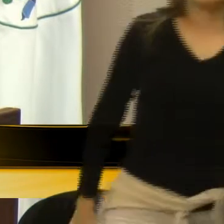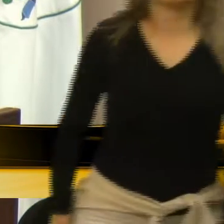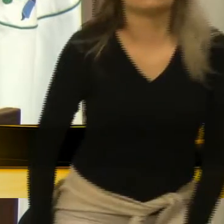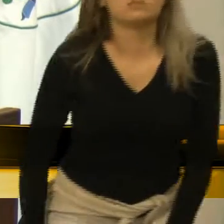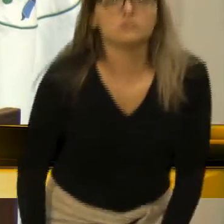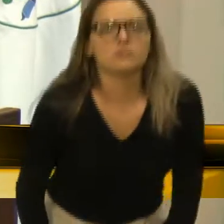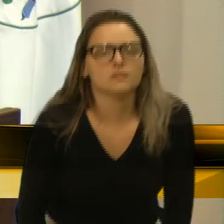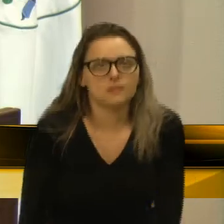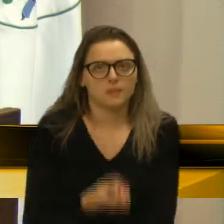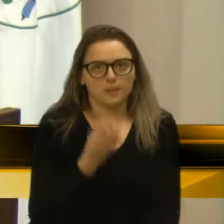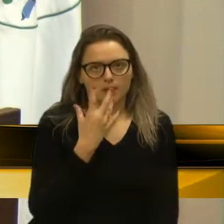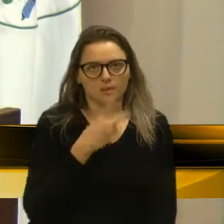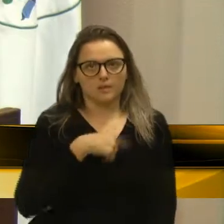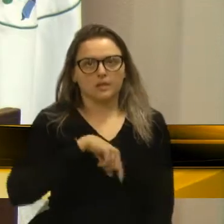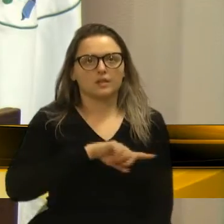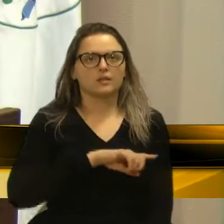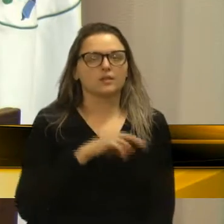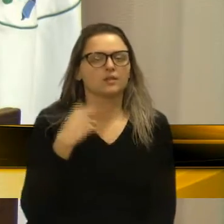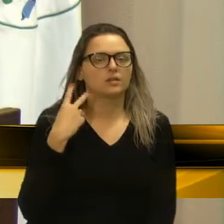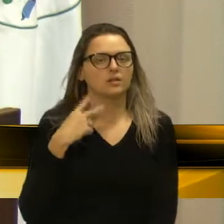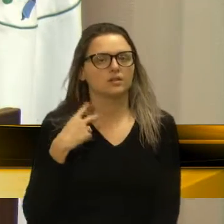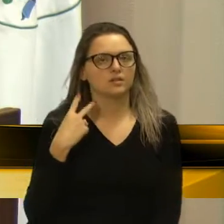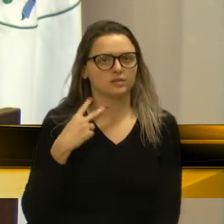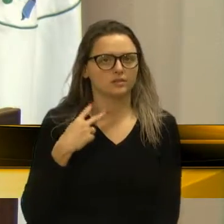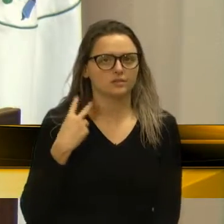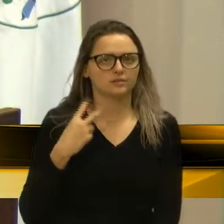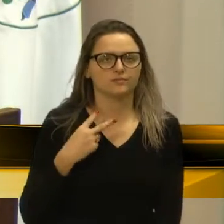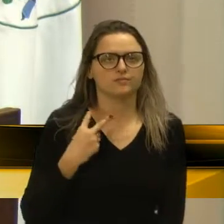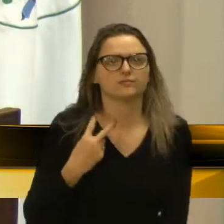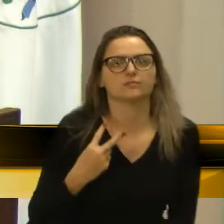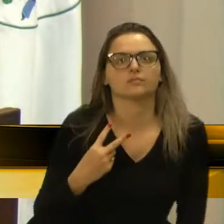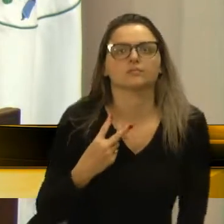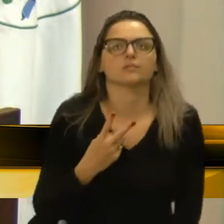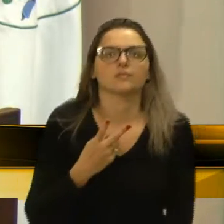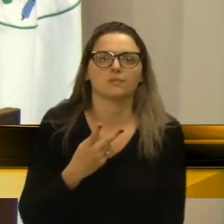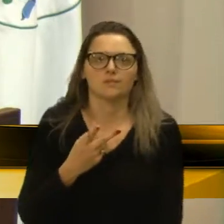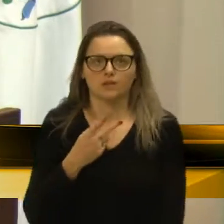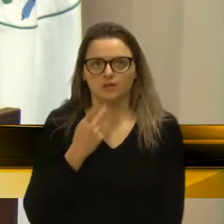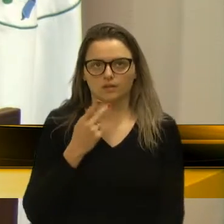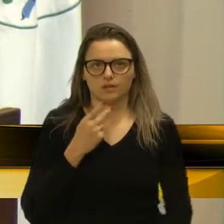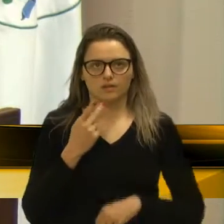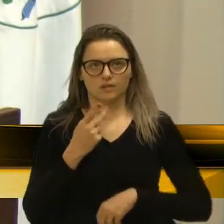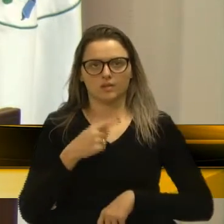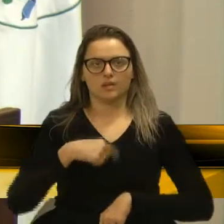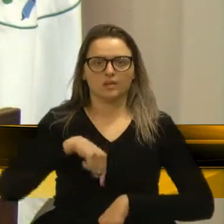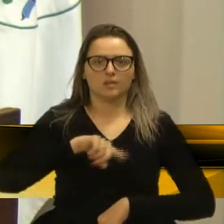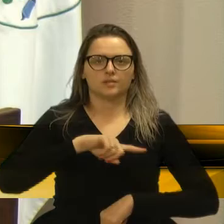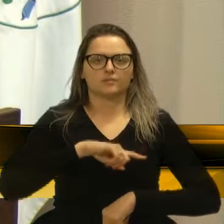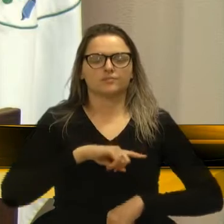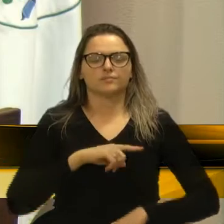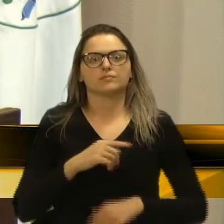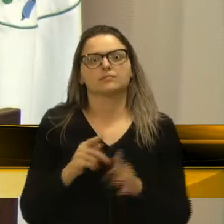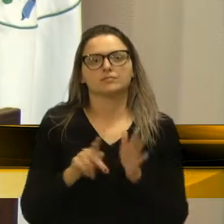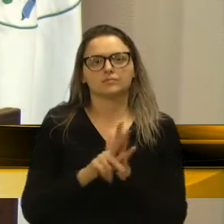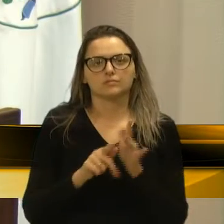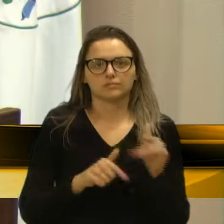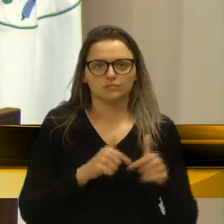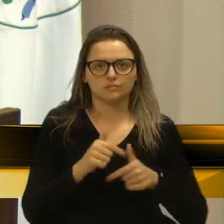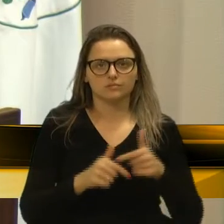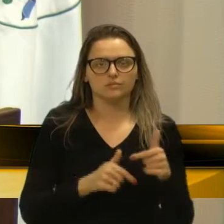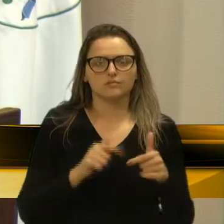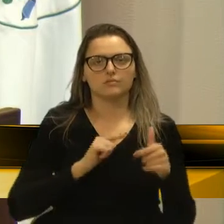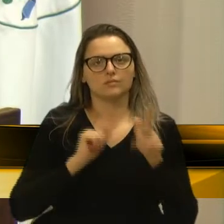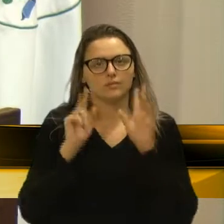né, que a gente coloca aqui, nós, no nosso trabalho, termos esse